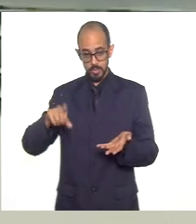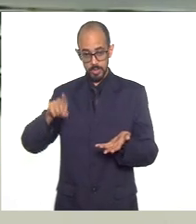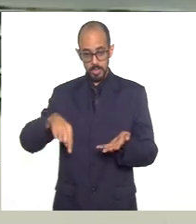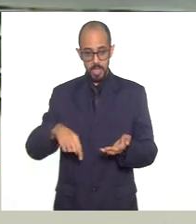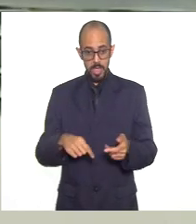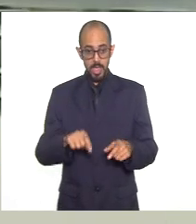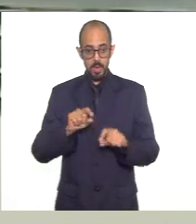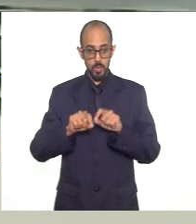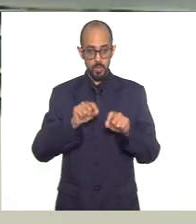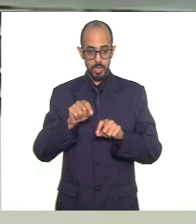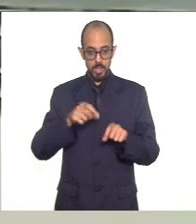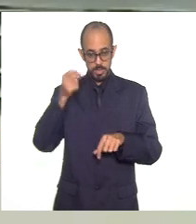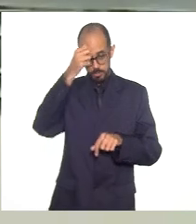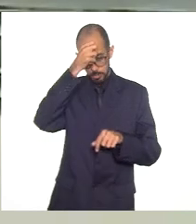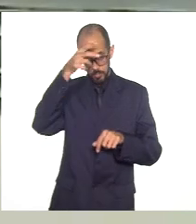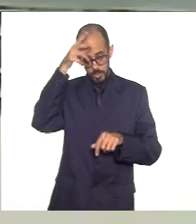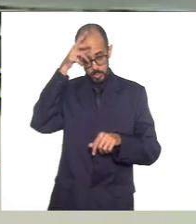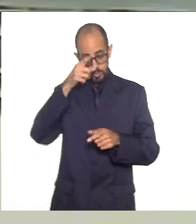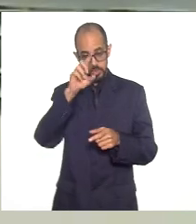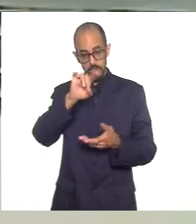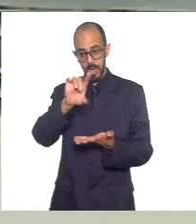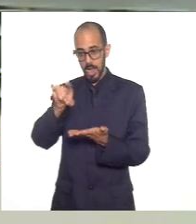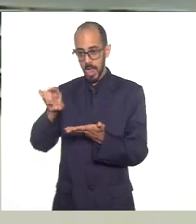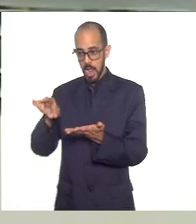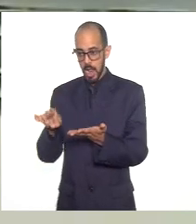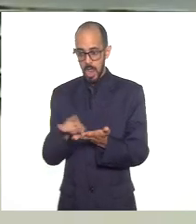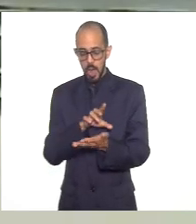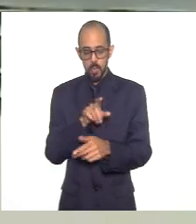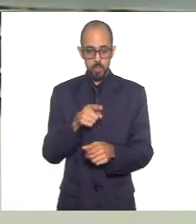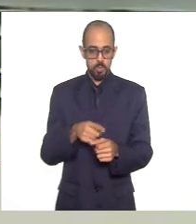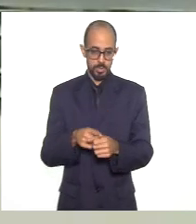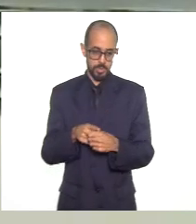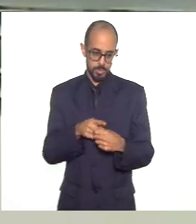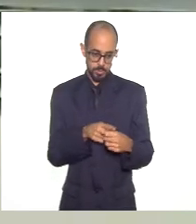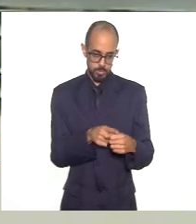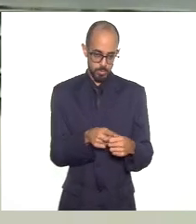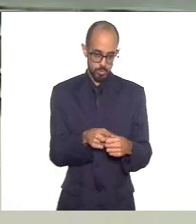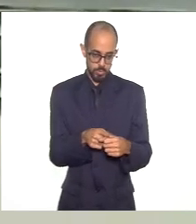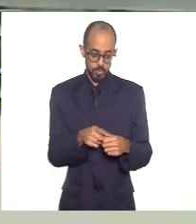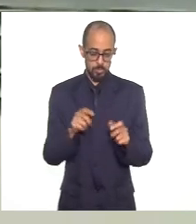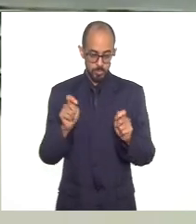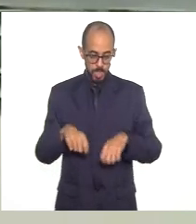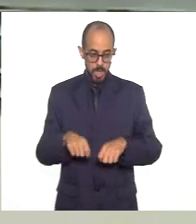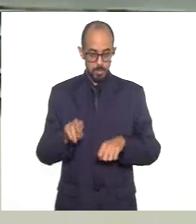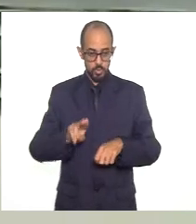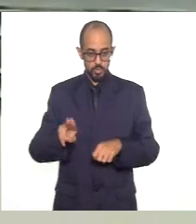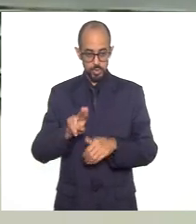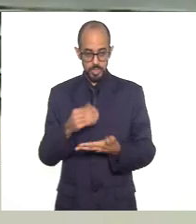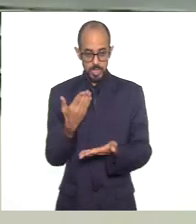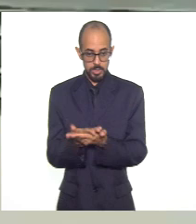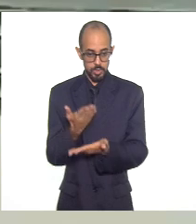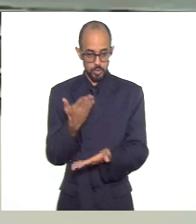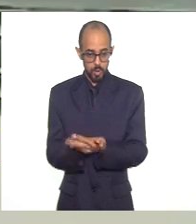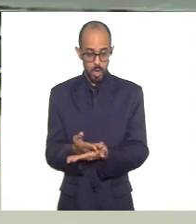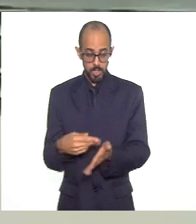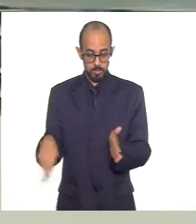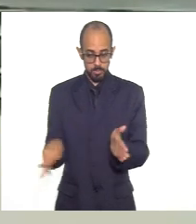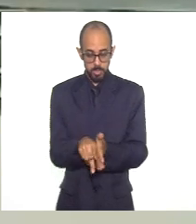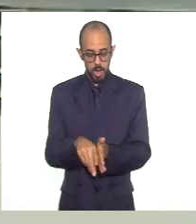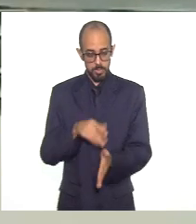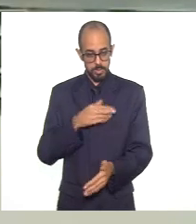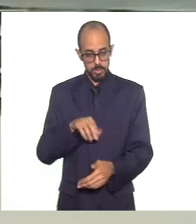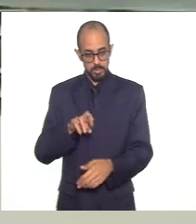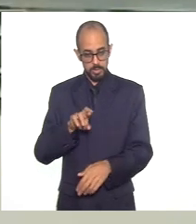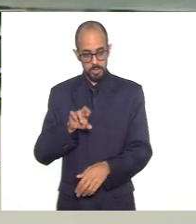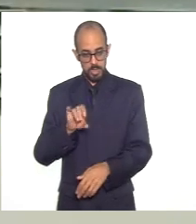as prefeituras. As prefeituras com as suas escolas seria o local adequado